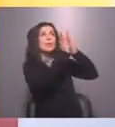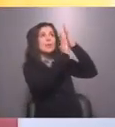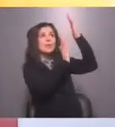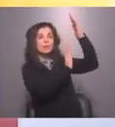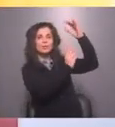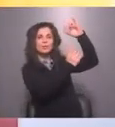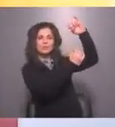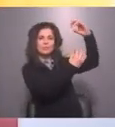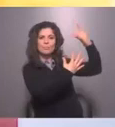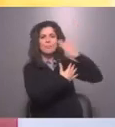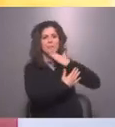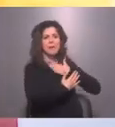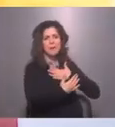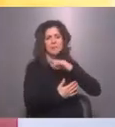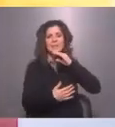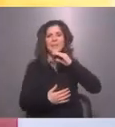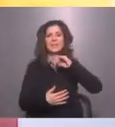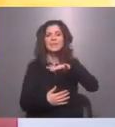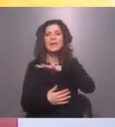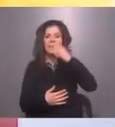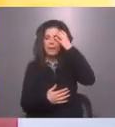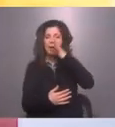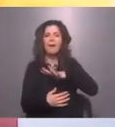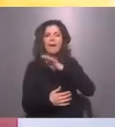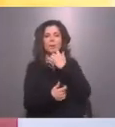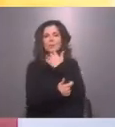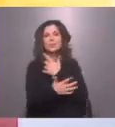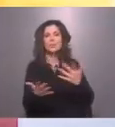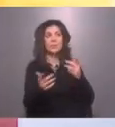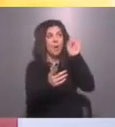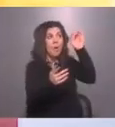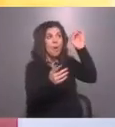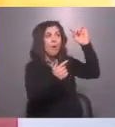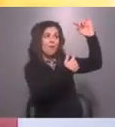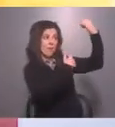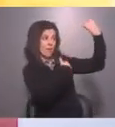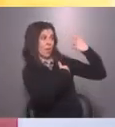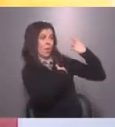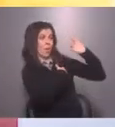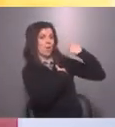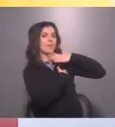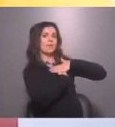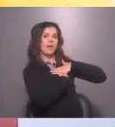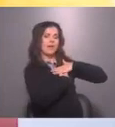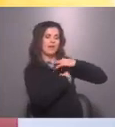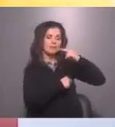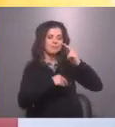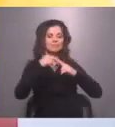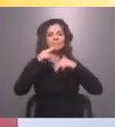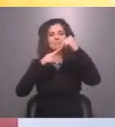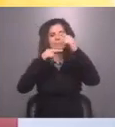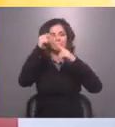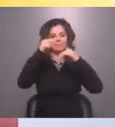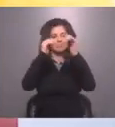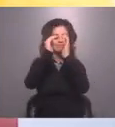todos os reinos da terra e Ele próprio me confiou o encargo de lhe construir um templo em